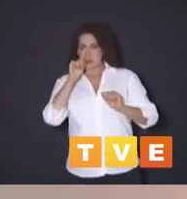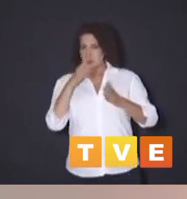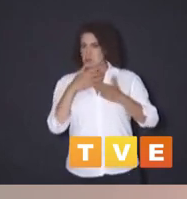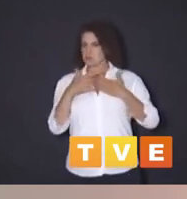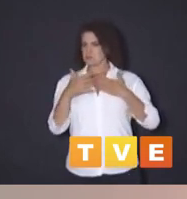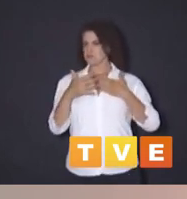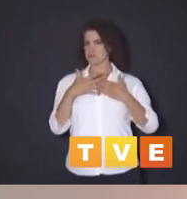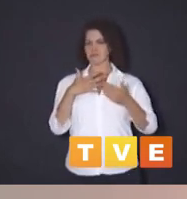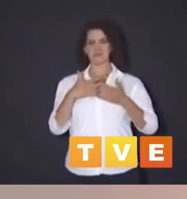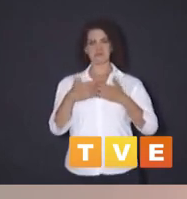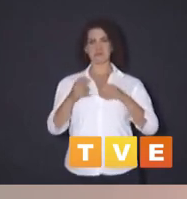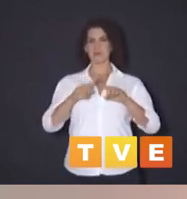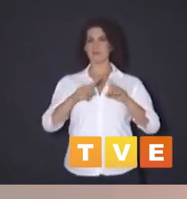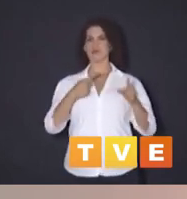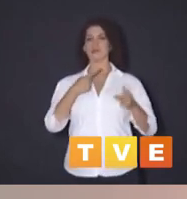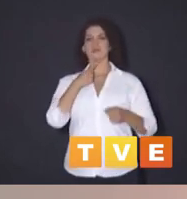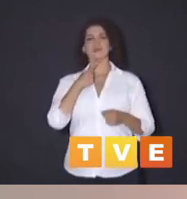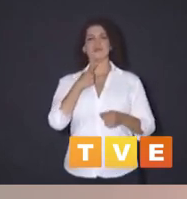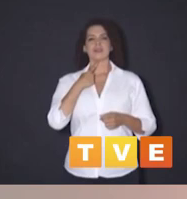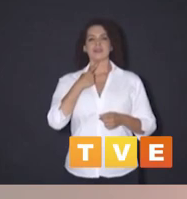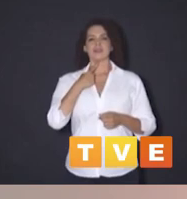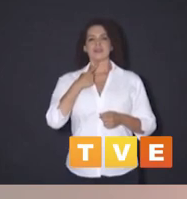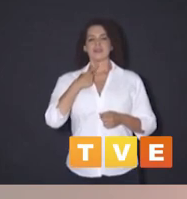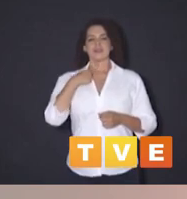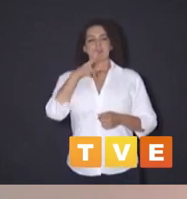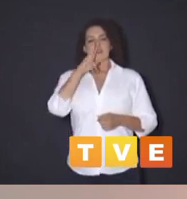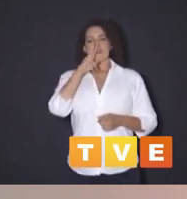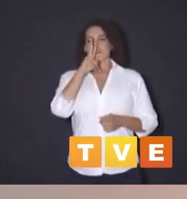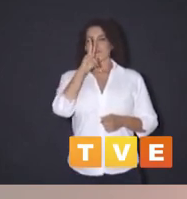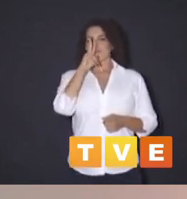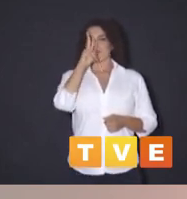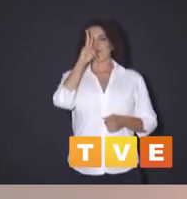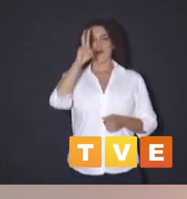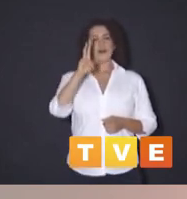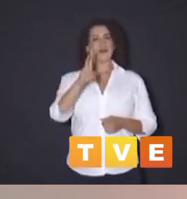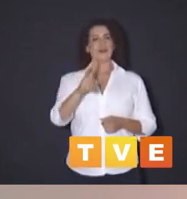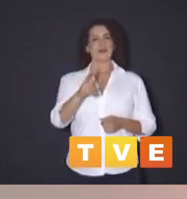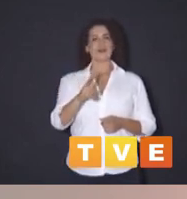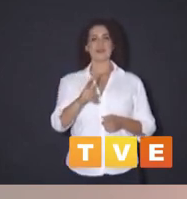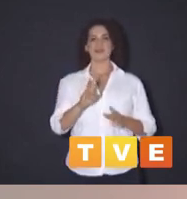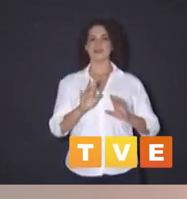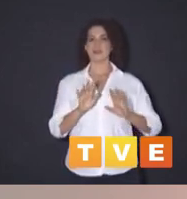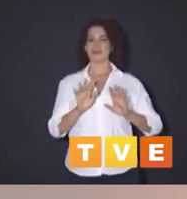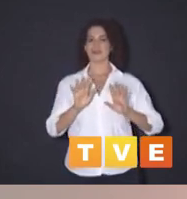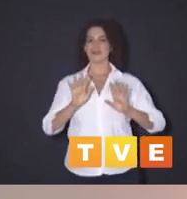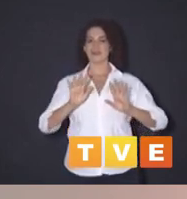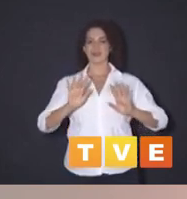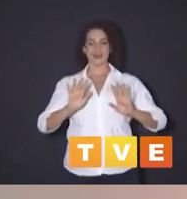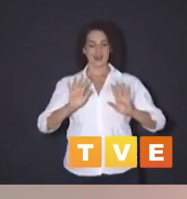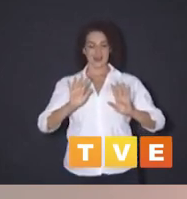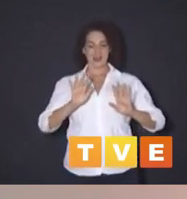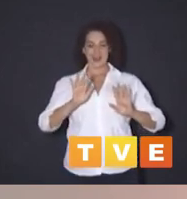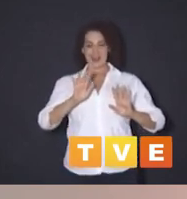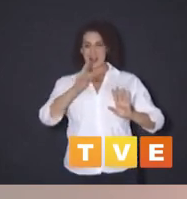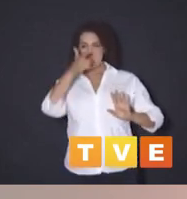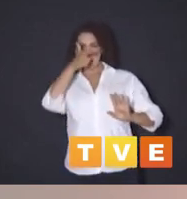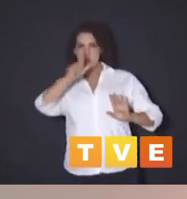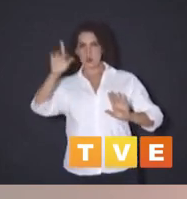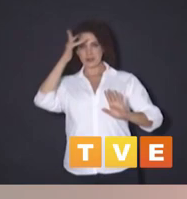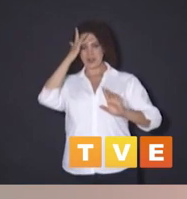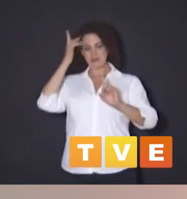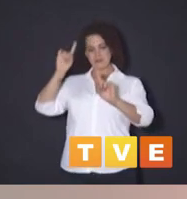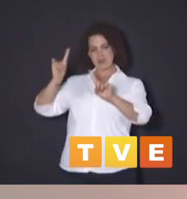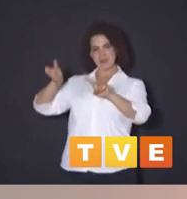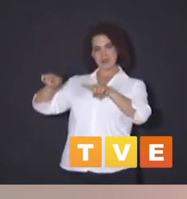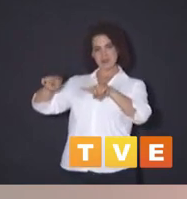queira tinham tanto edital modo em suma que não exista força humana alguma